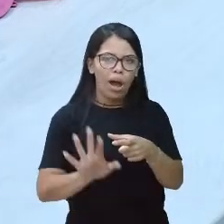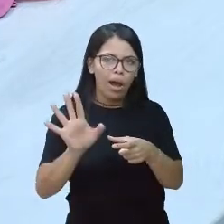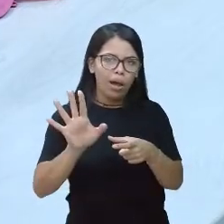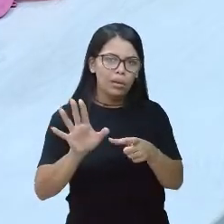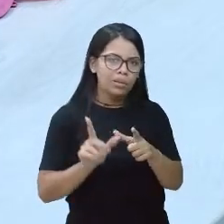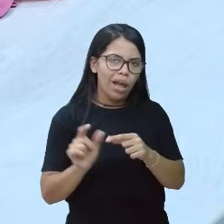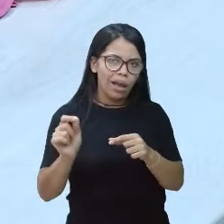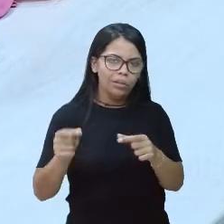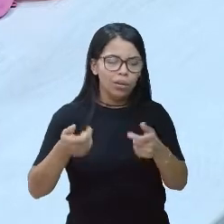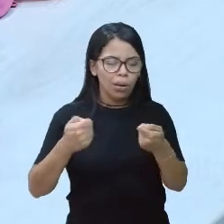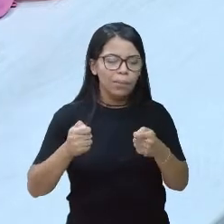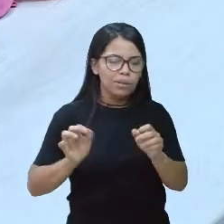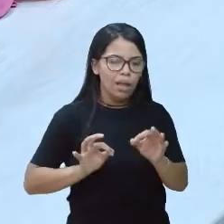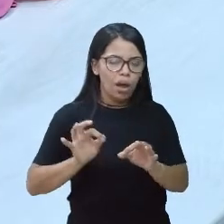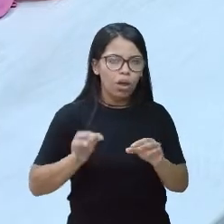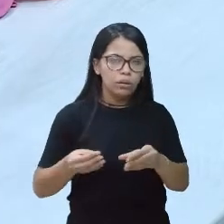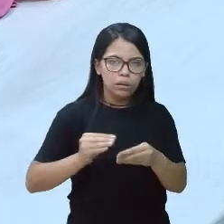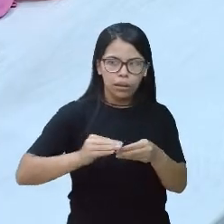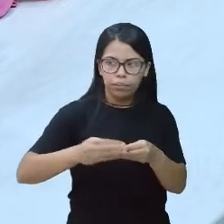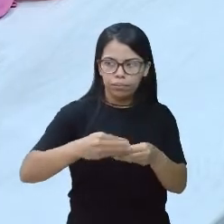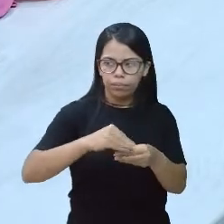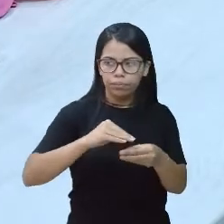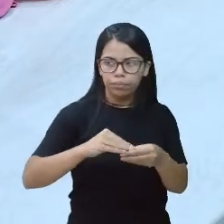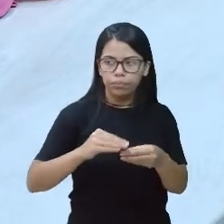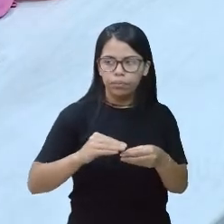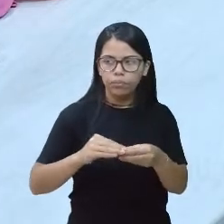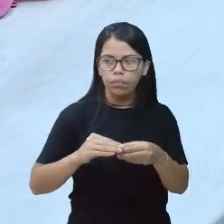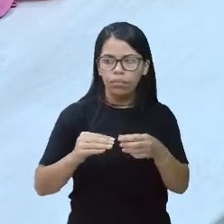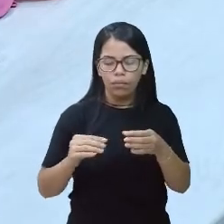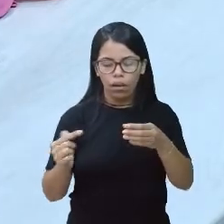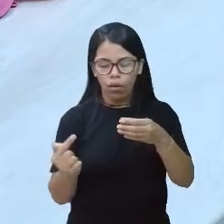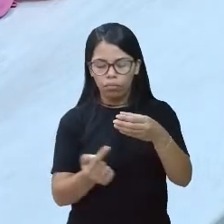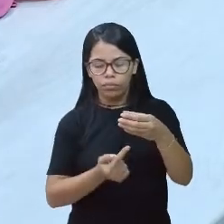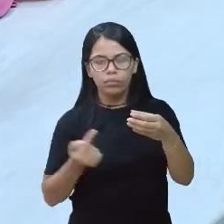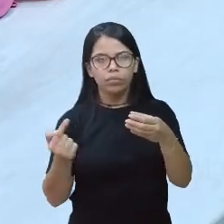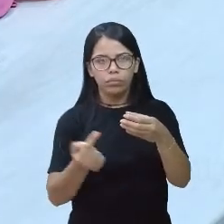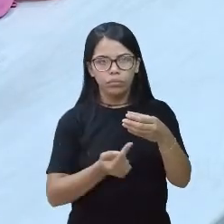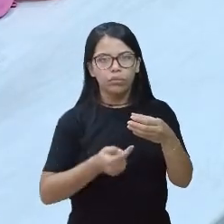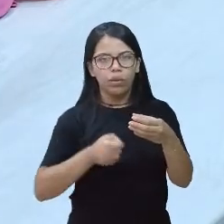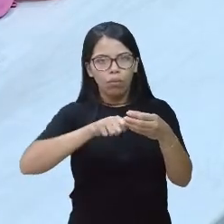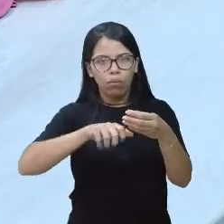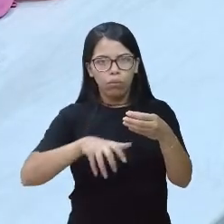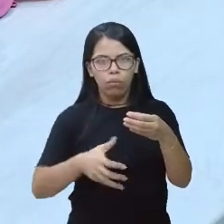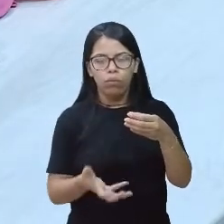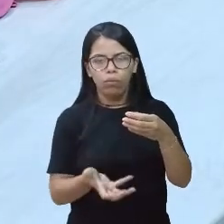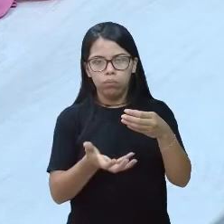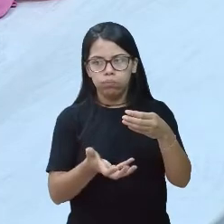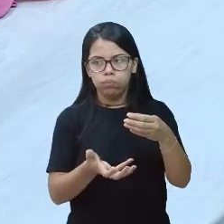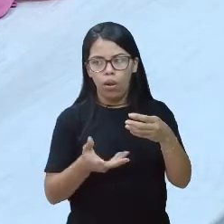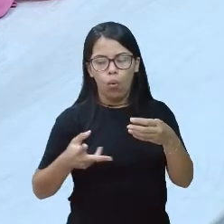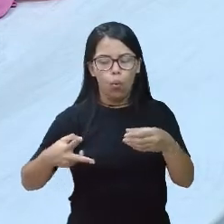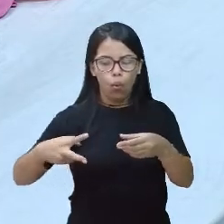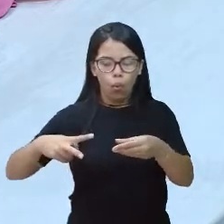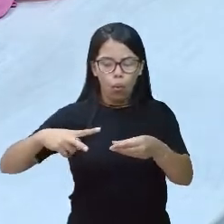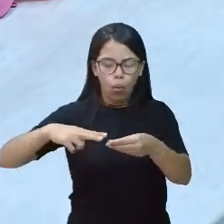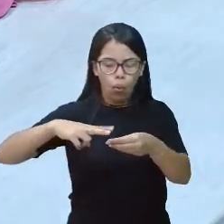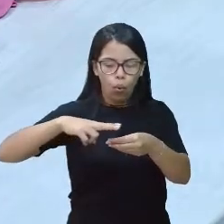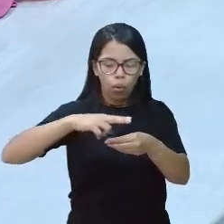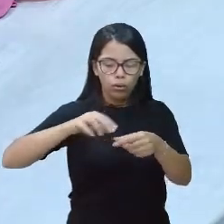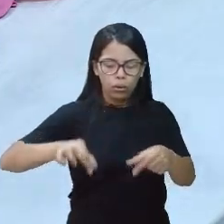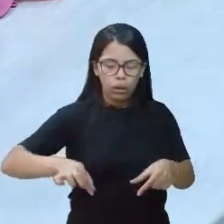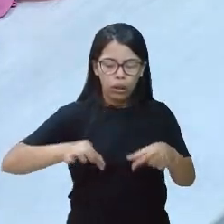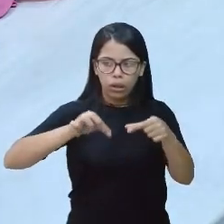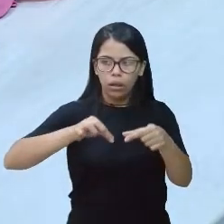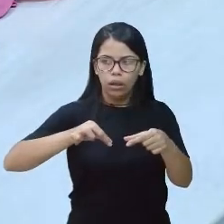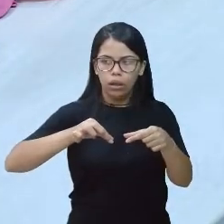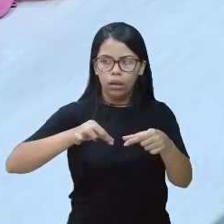questão de vocês né, essa bolinha rosa, eu cortei, né, e coloquei aqui na parte de baixo, retirei,